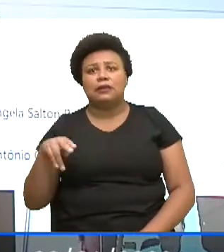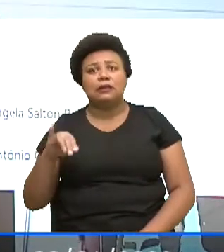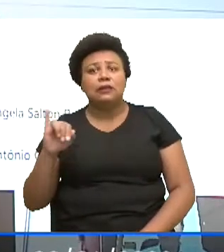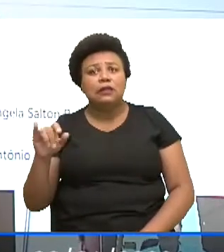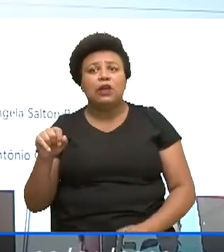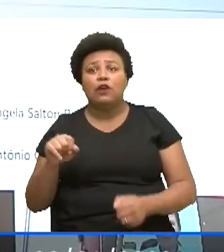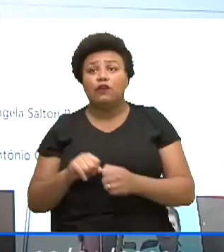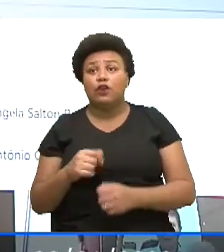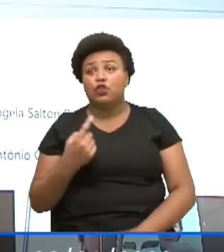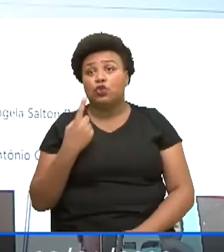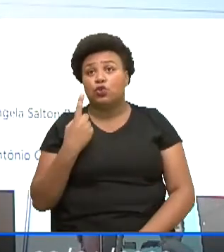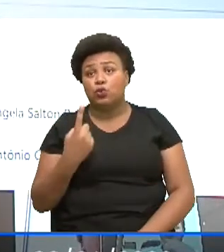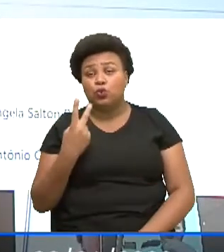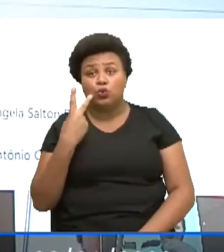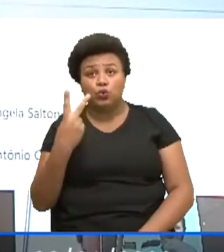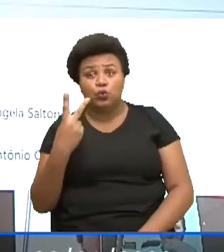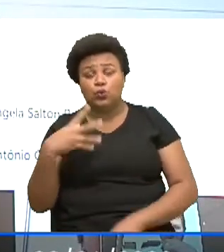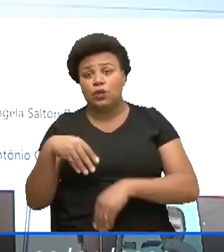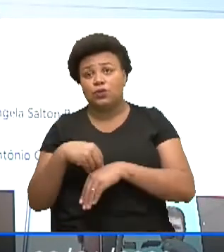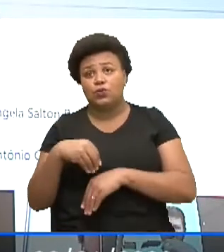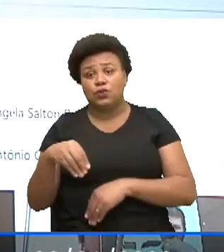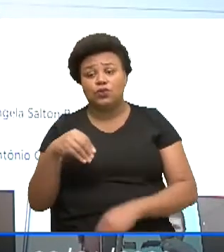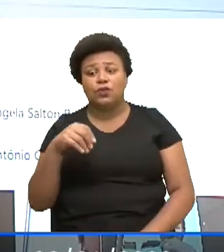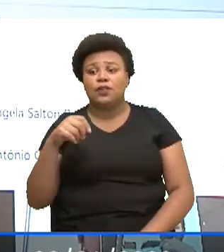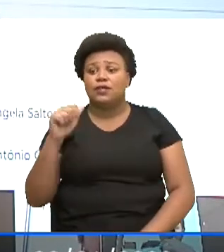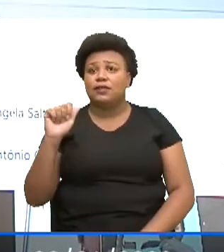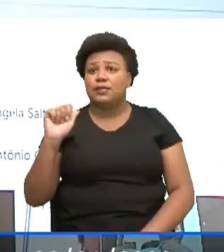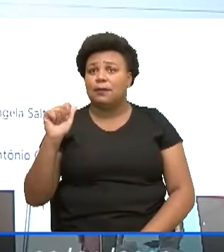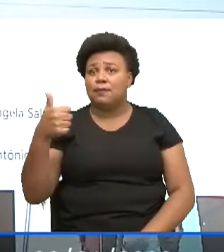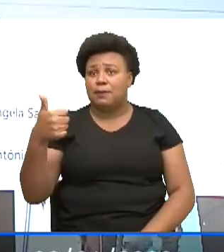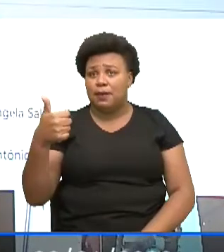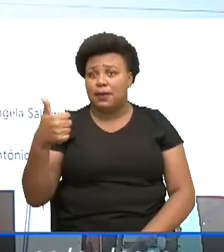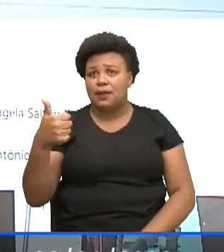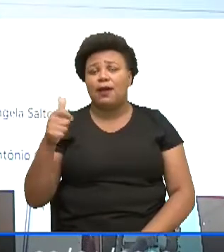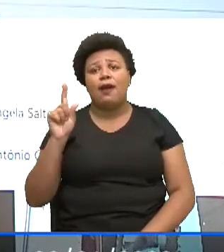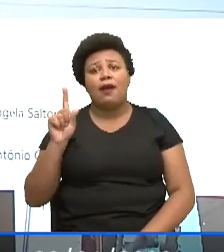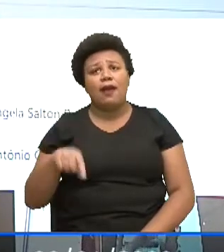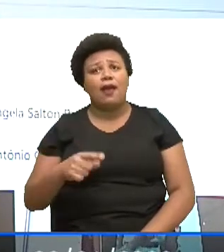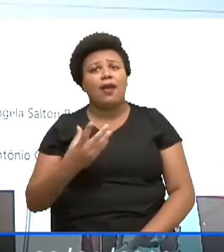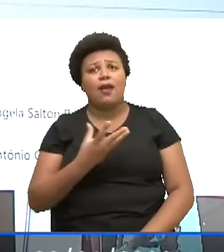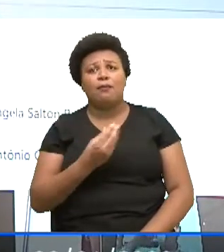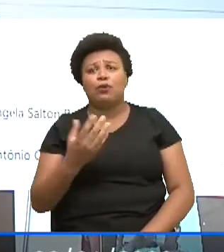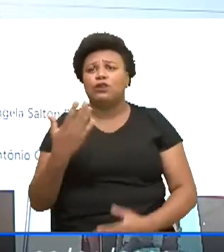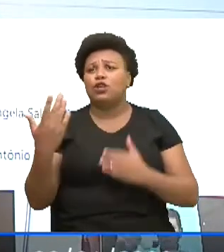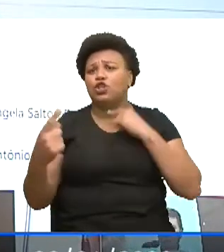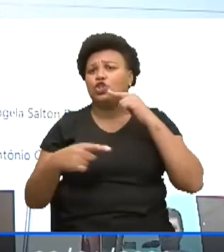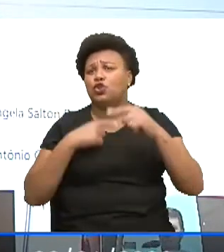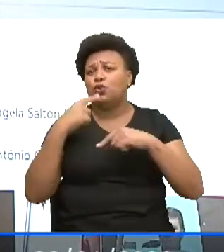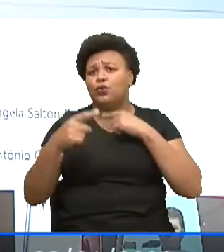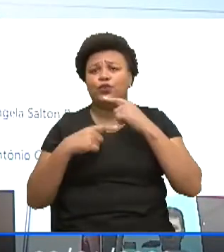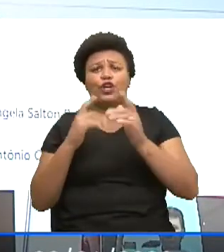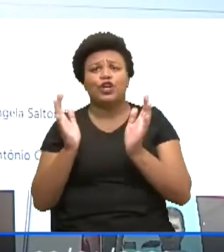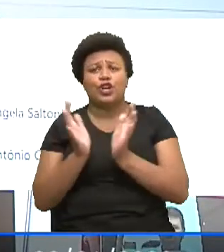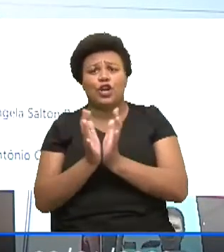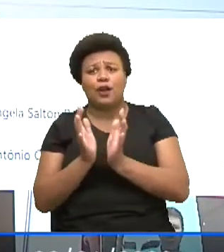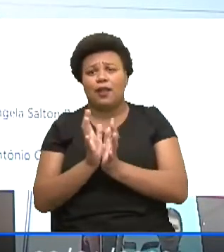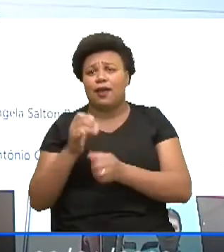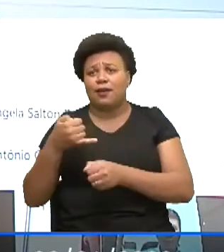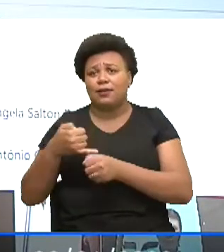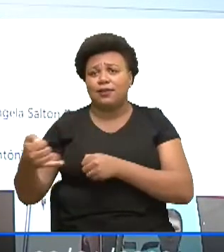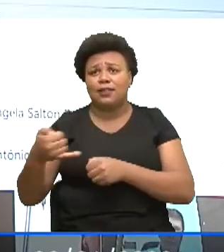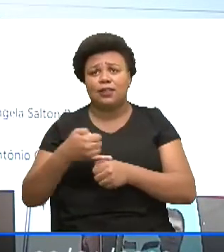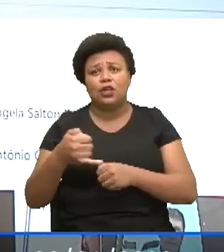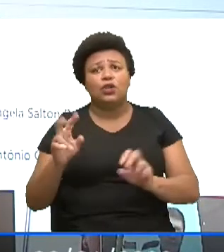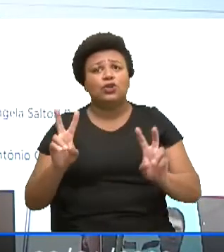duas sugestões. A primeira, são muitas as dúvidas dos colegas do interior